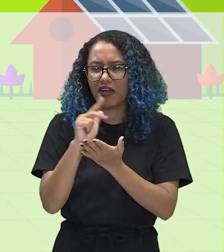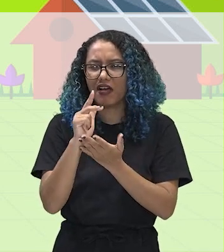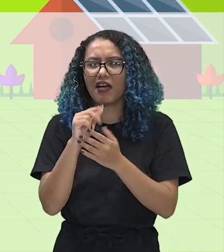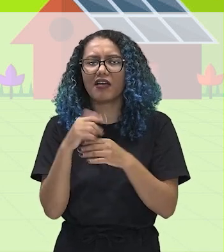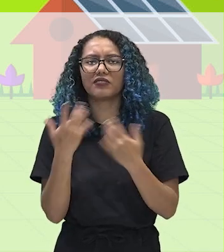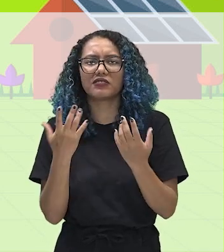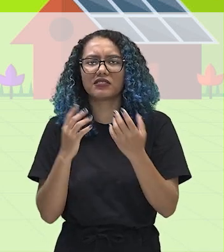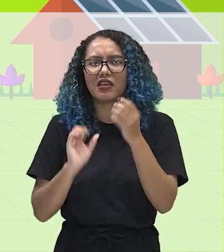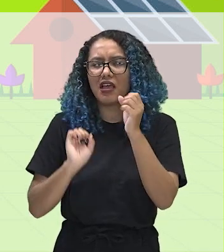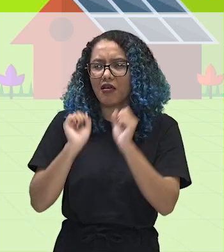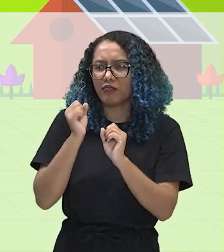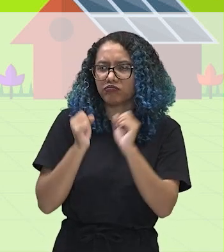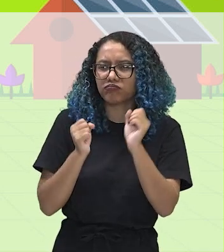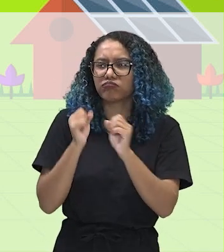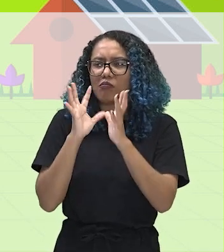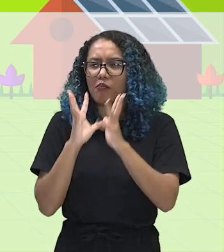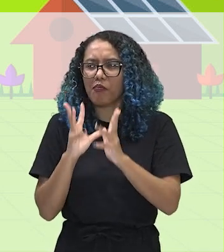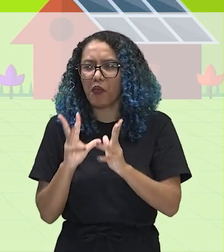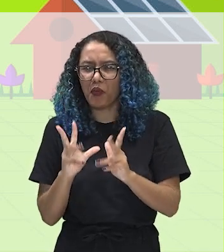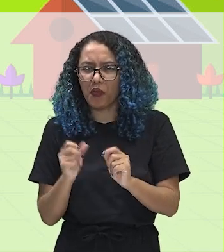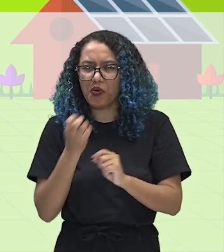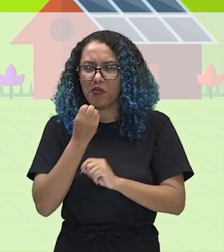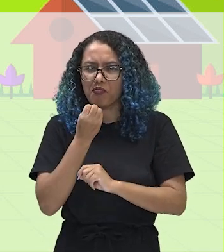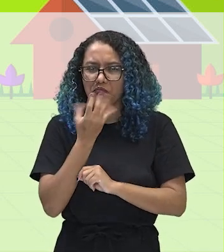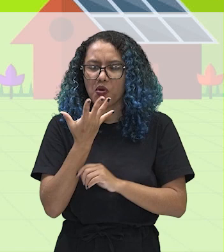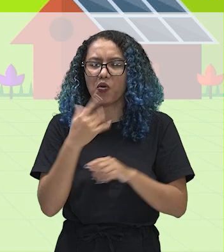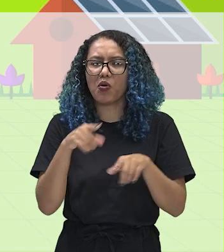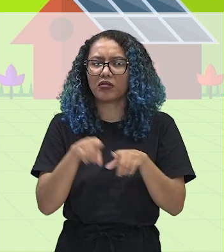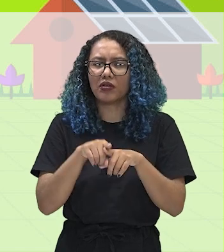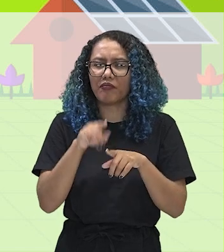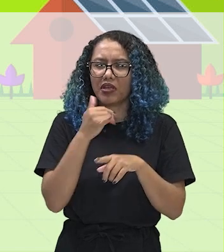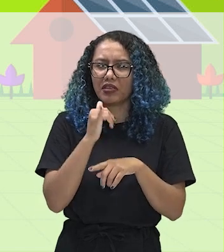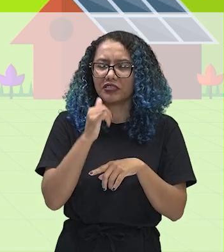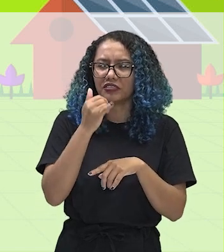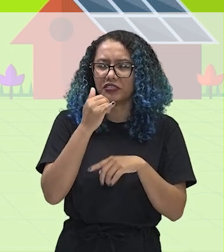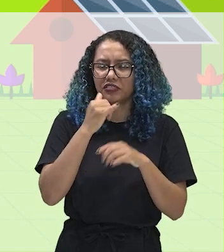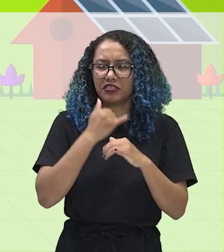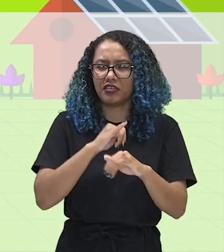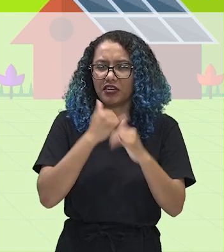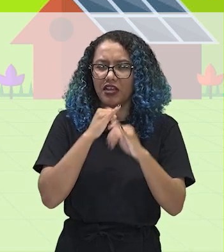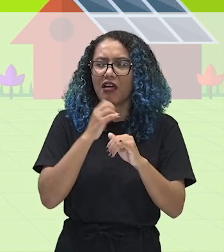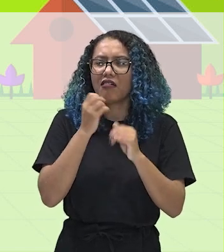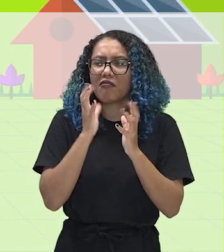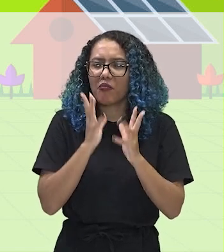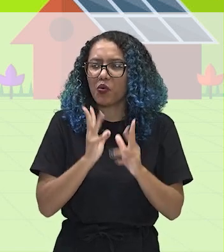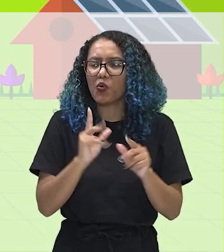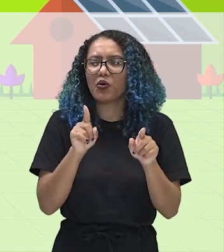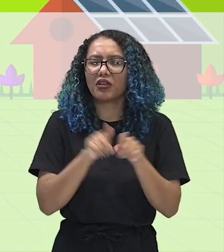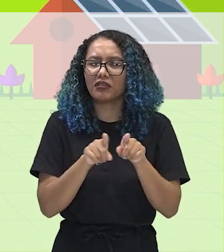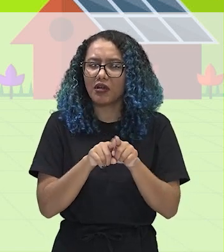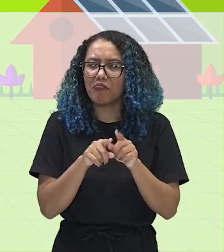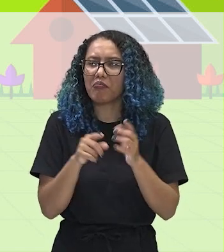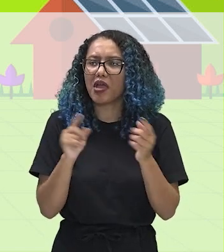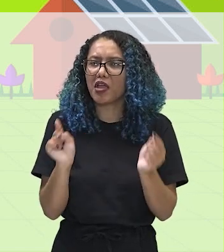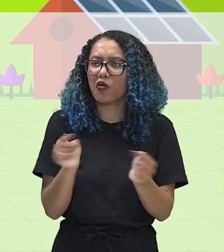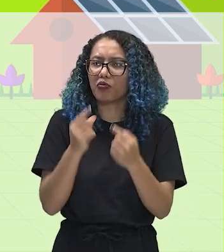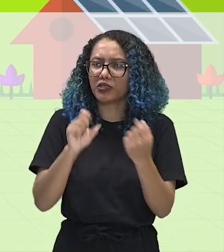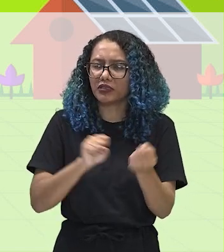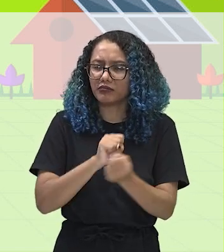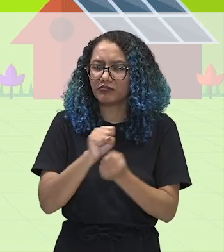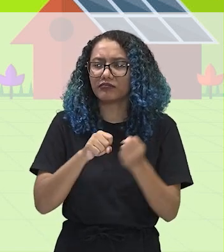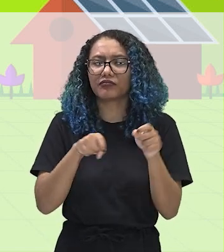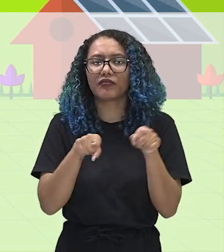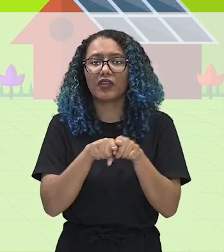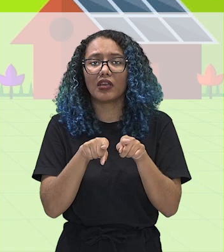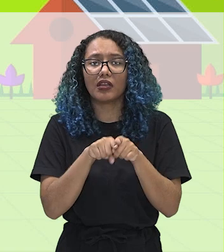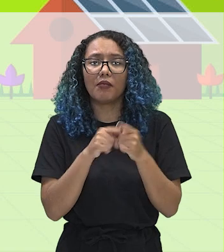uma indústria limpa, a geração de energia elétrica é uma energia elétrica limpa, sustentável, o transporte que